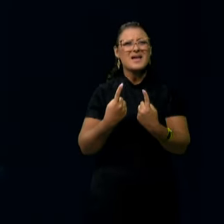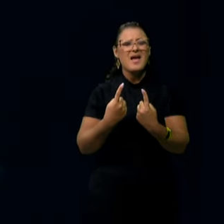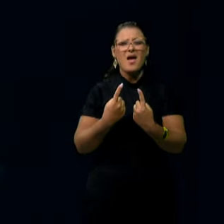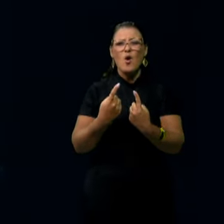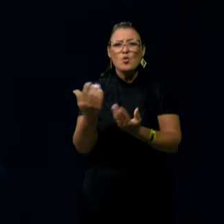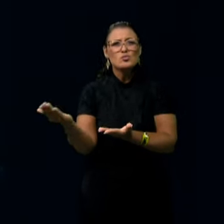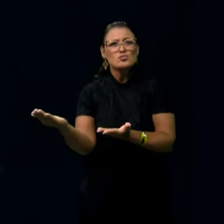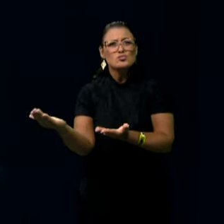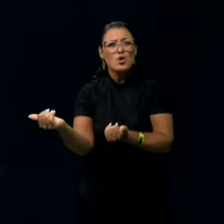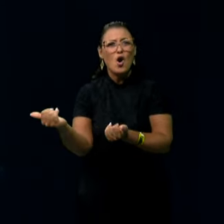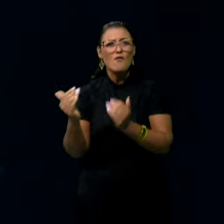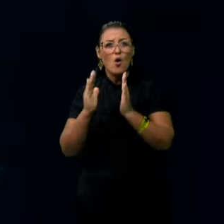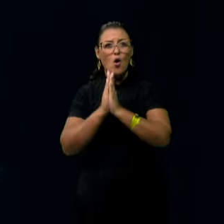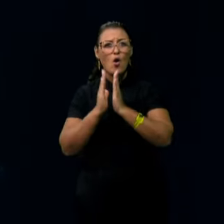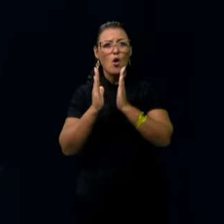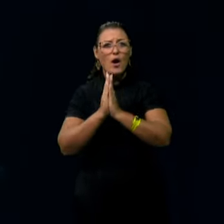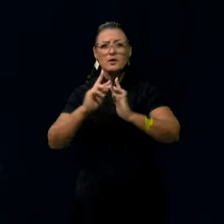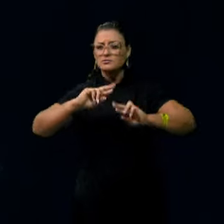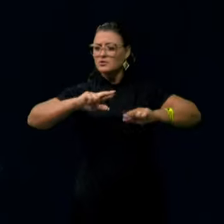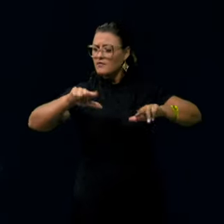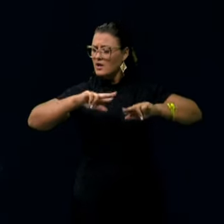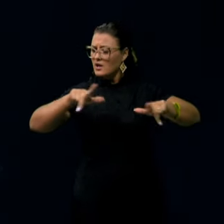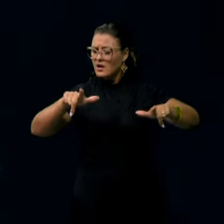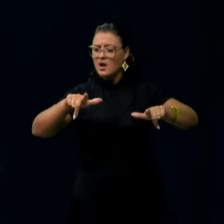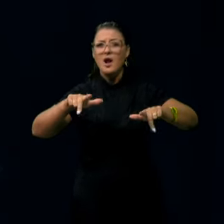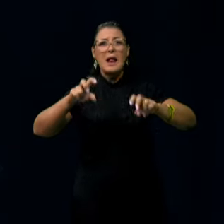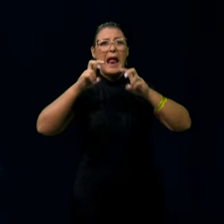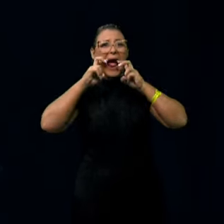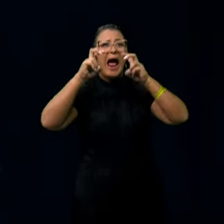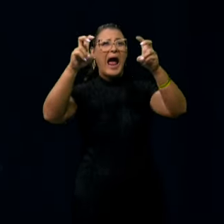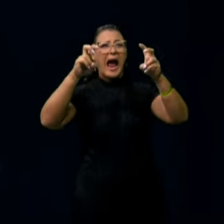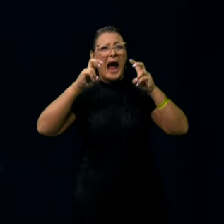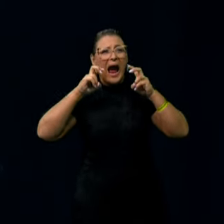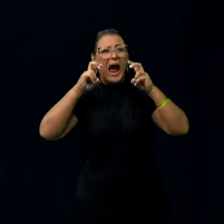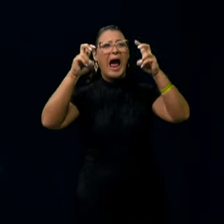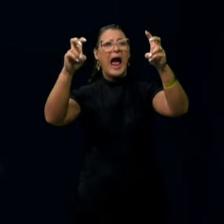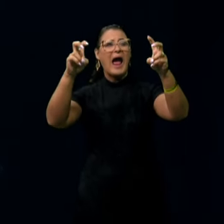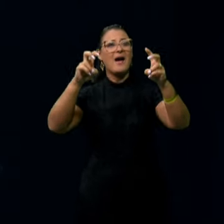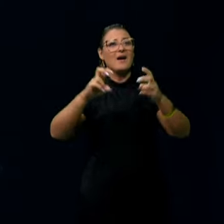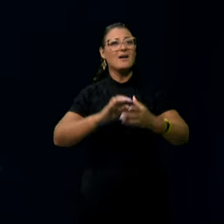morte berravam eles estavam berrando